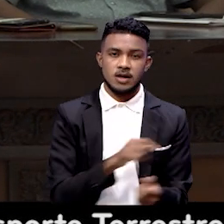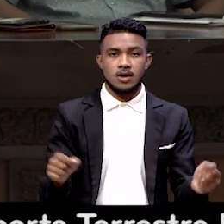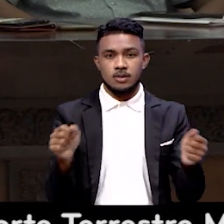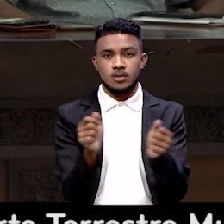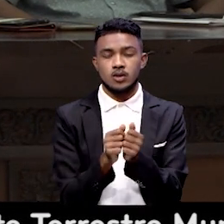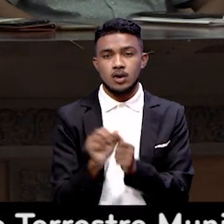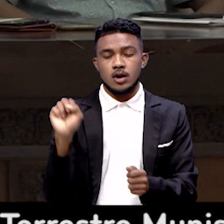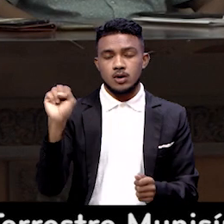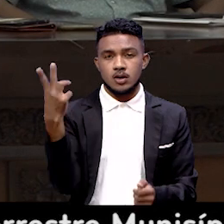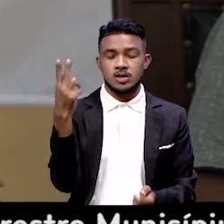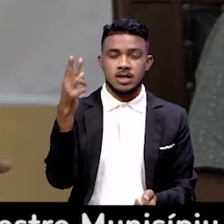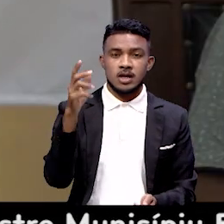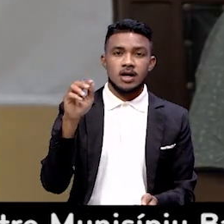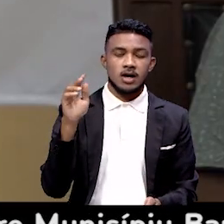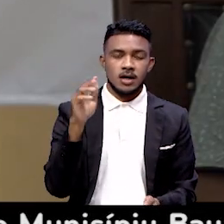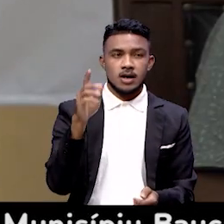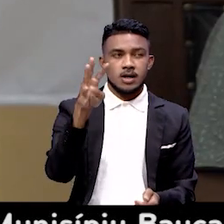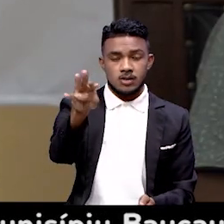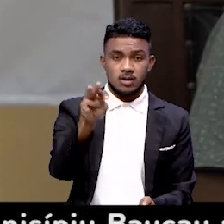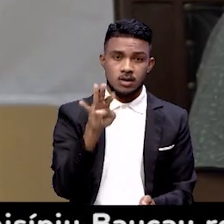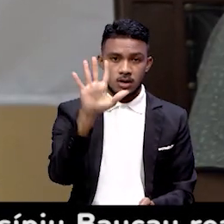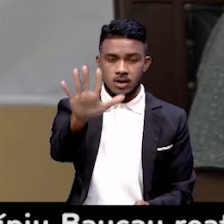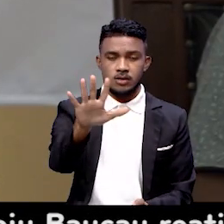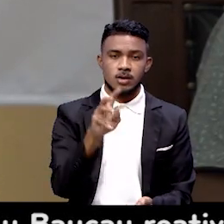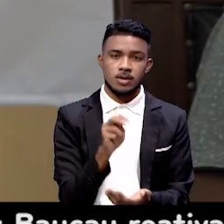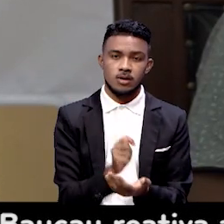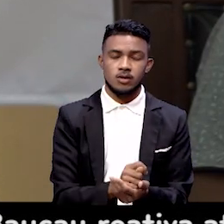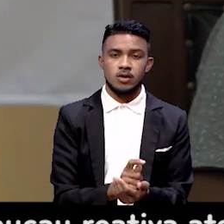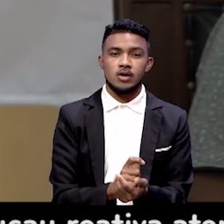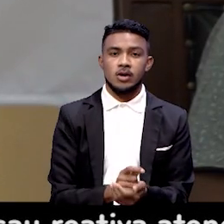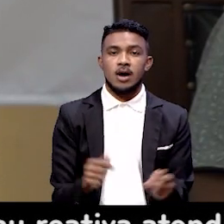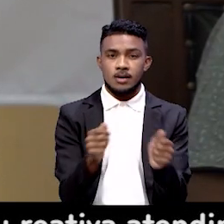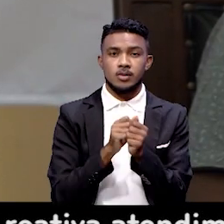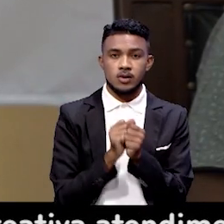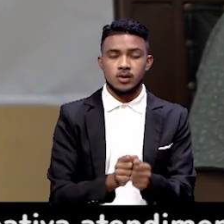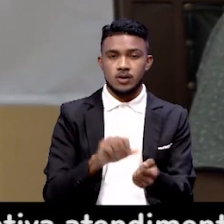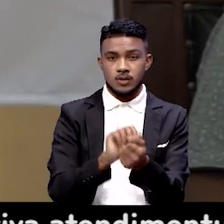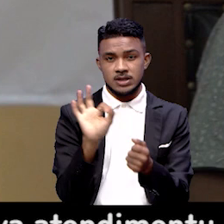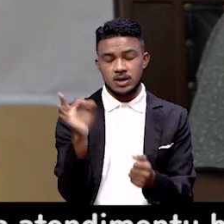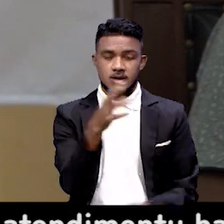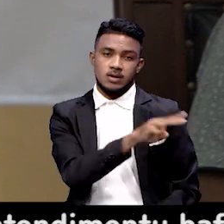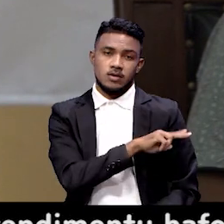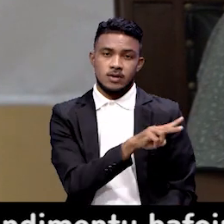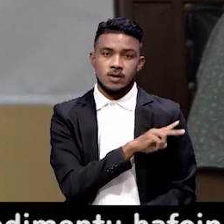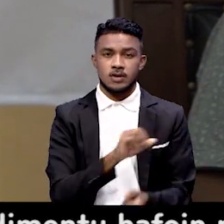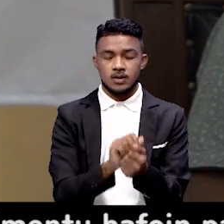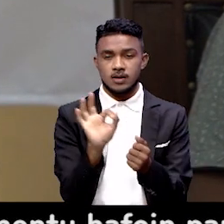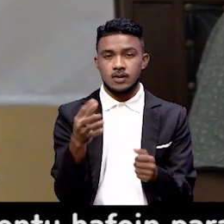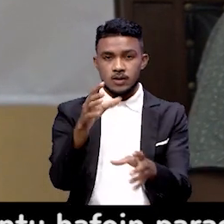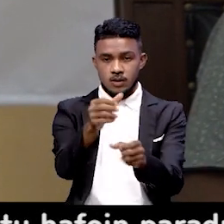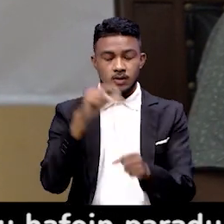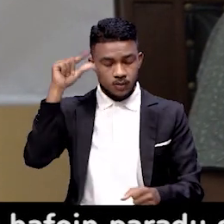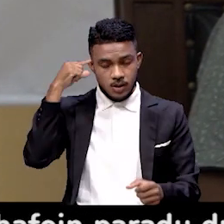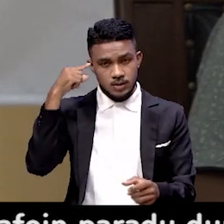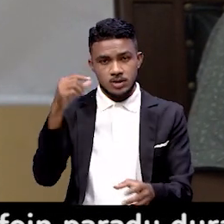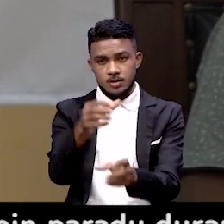nulu resin Rusia Australia hodi haruka ba município Sira. Total vacina COVID-19 yang nebe governo Simona desde